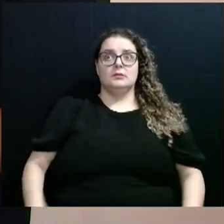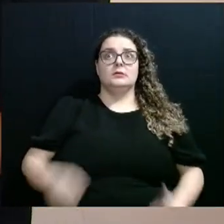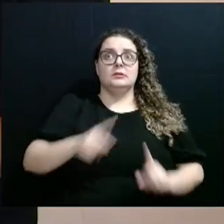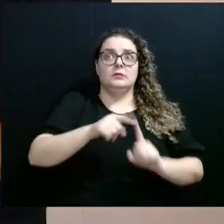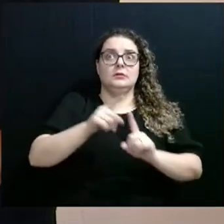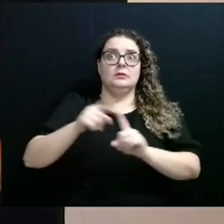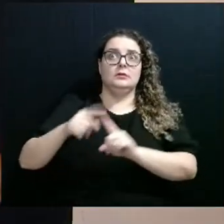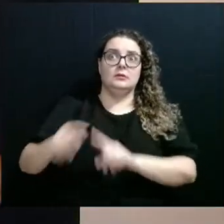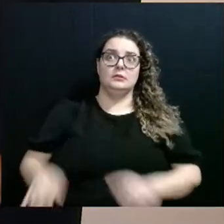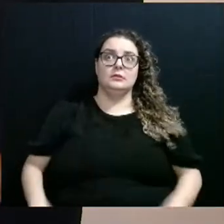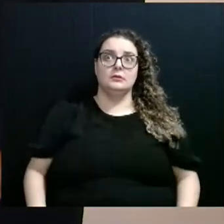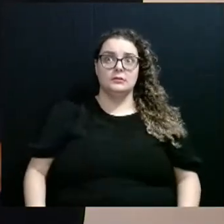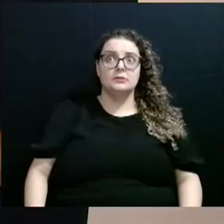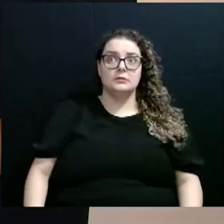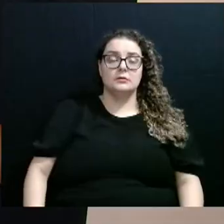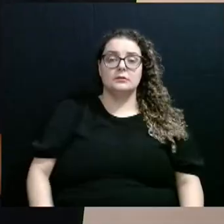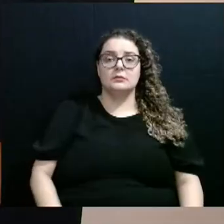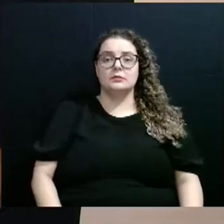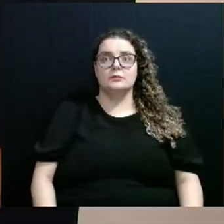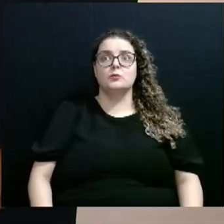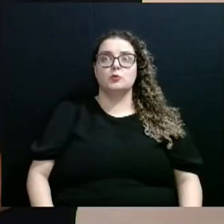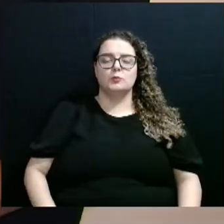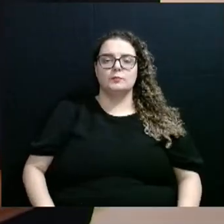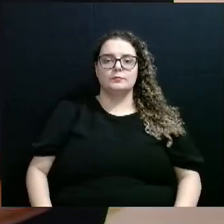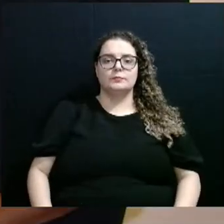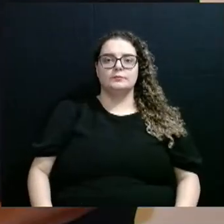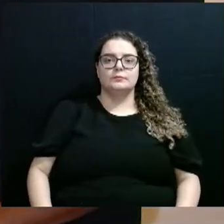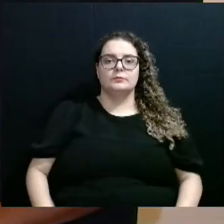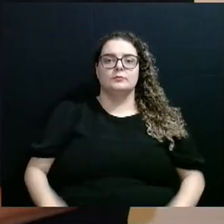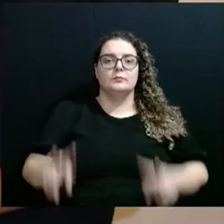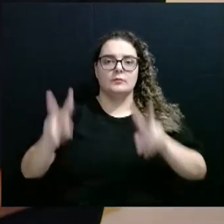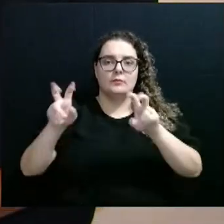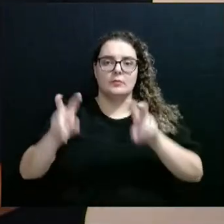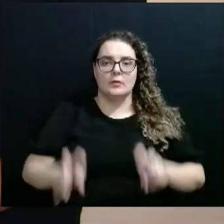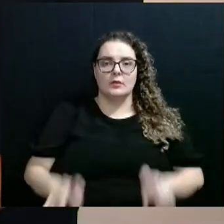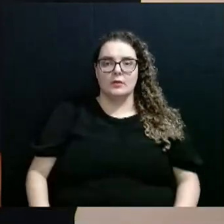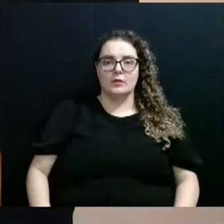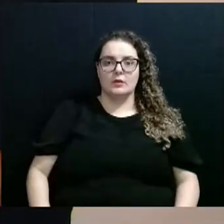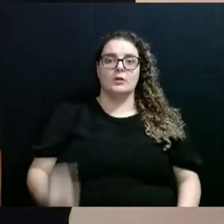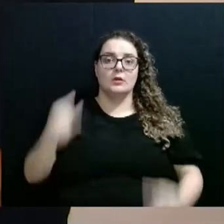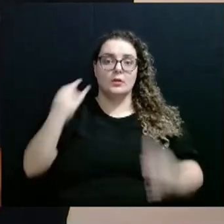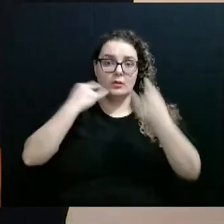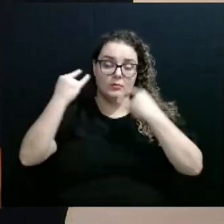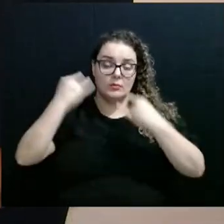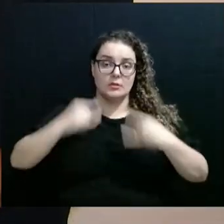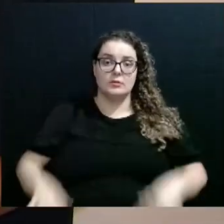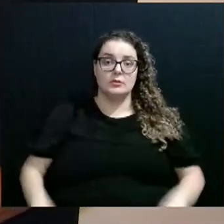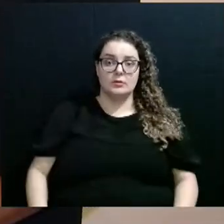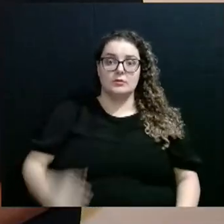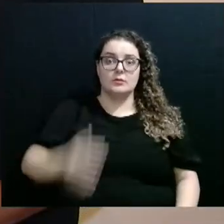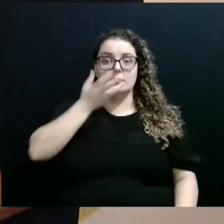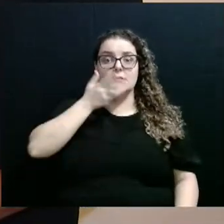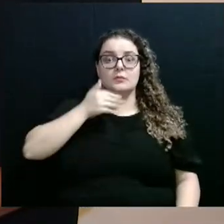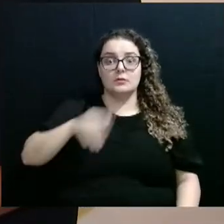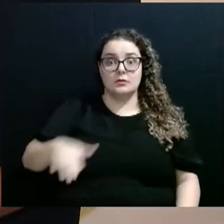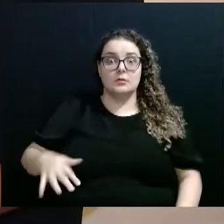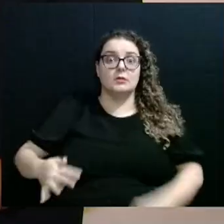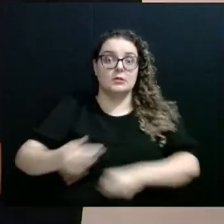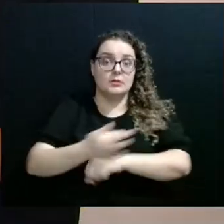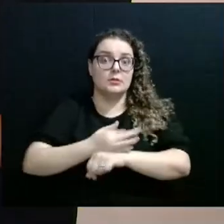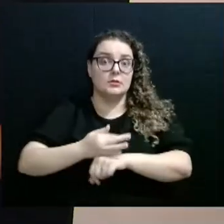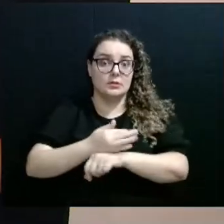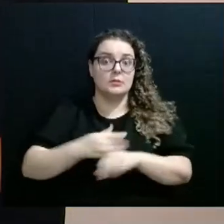legal para as crianças, porque são assuntos super interessantes. E as crianças, durante as férias, também, não é?